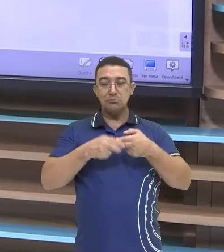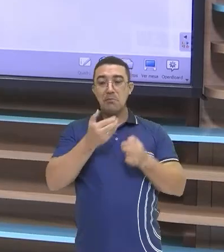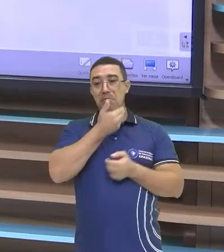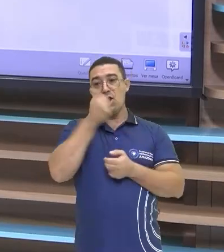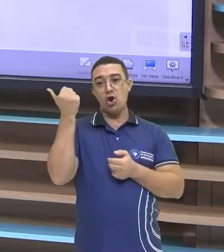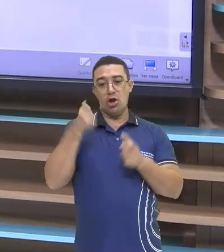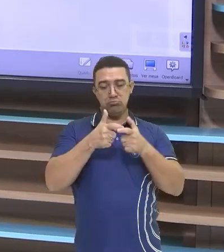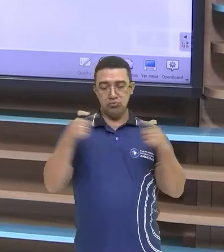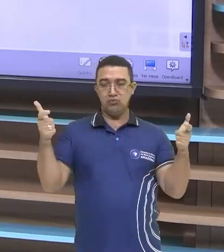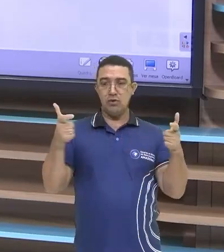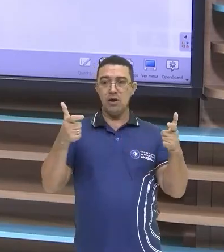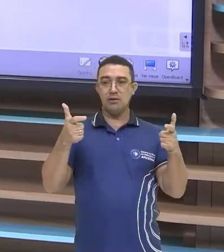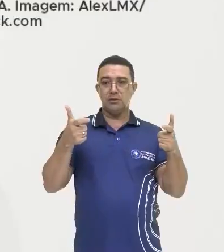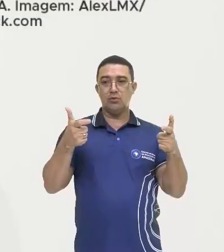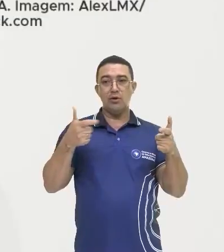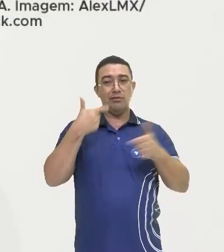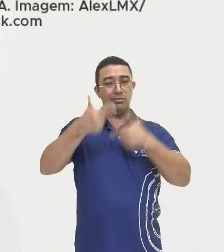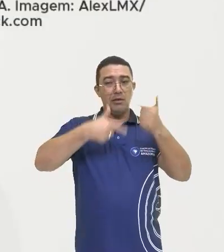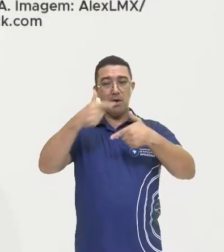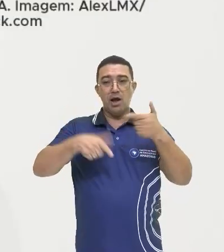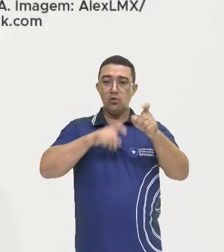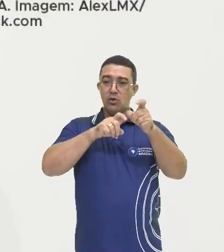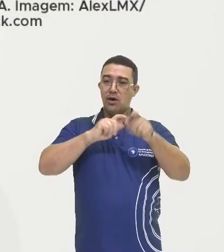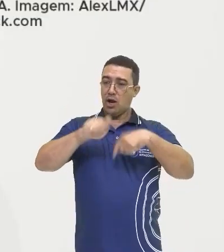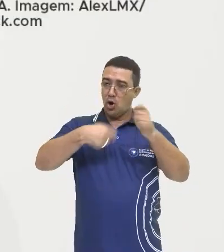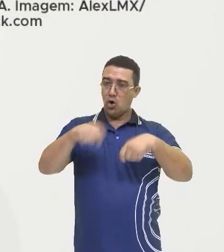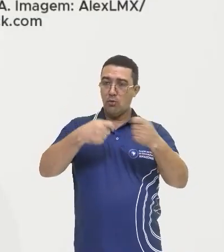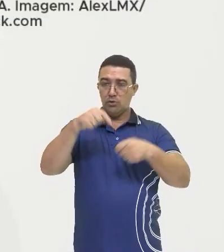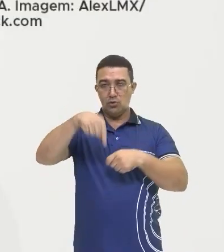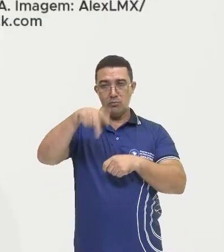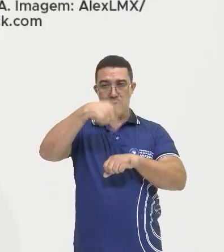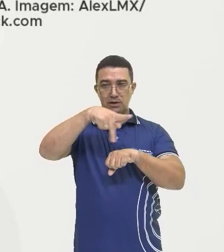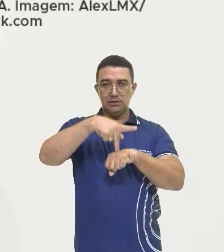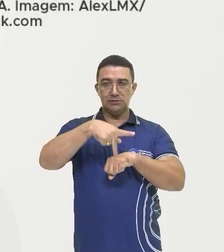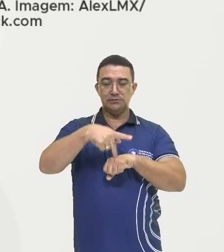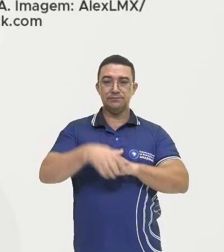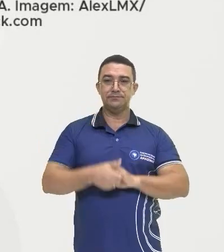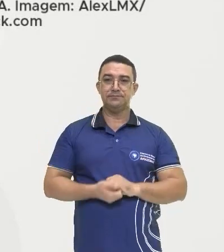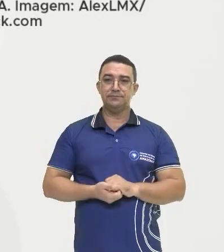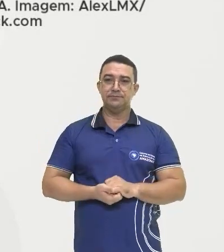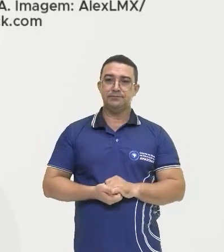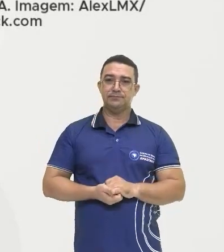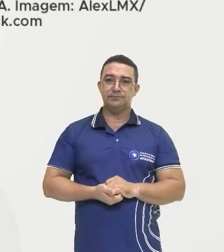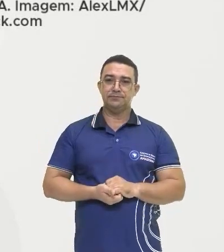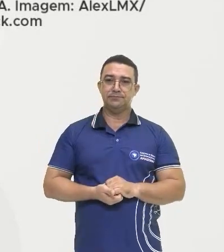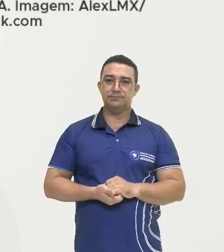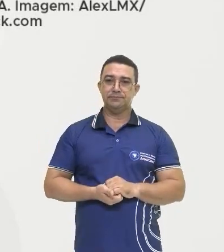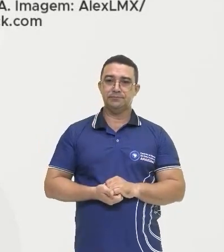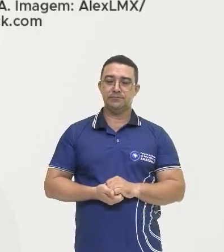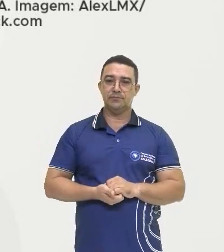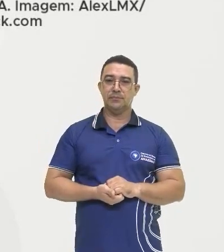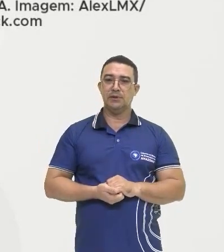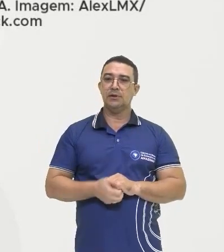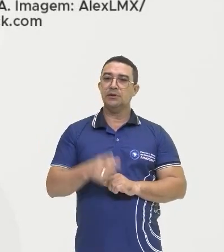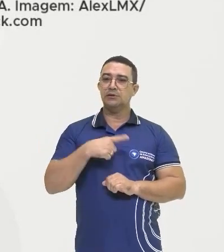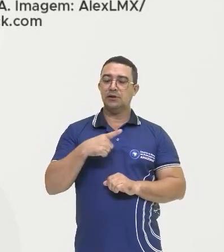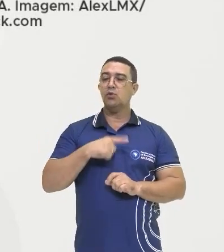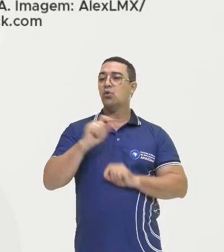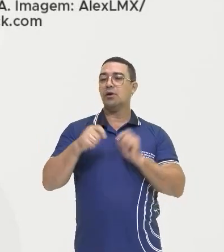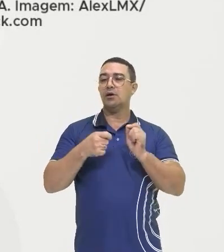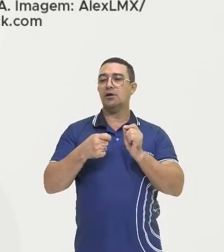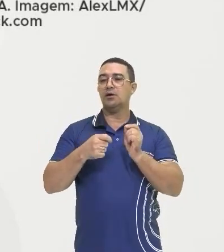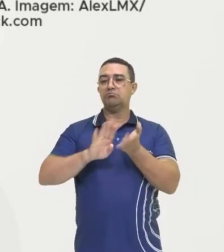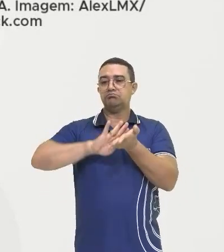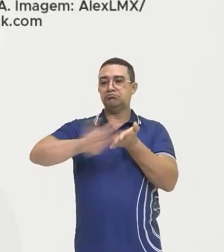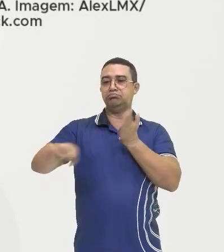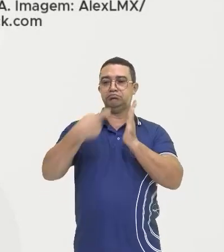Tudo bem? Vamos voltar? Olha só, então a gente tem a isenção ou a redução, tá